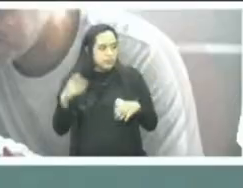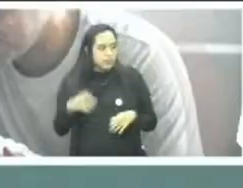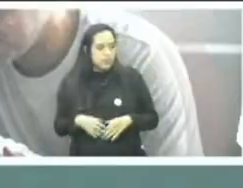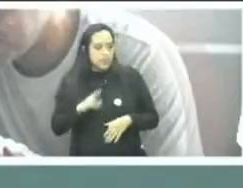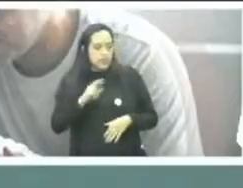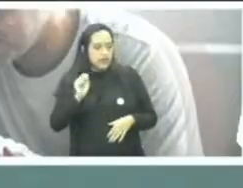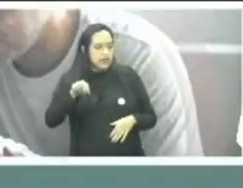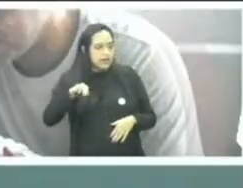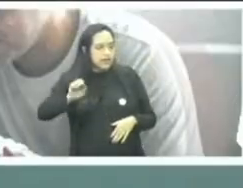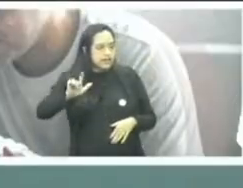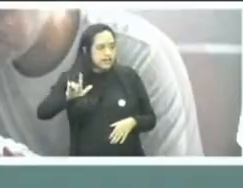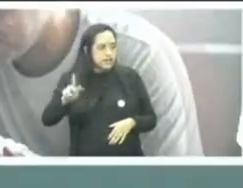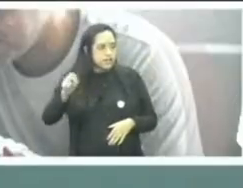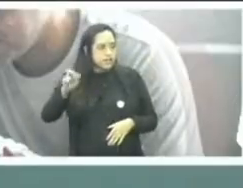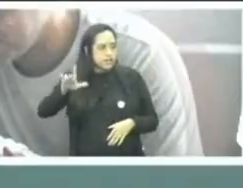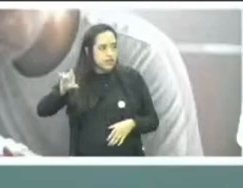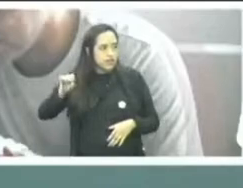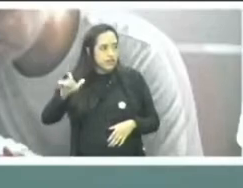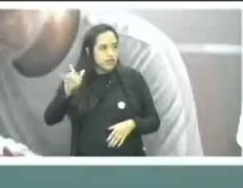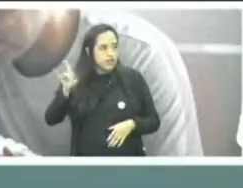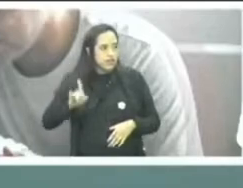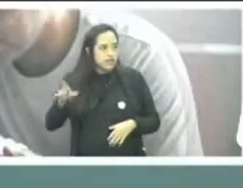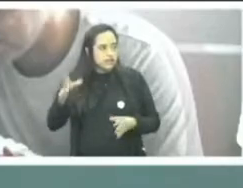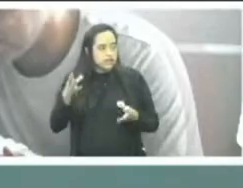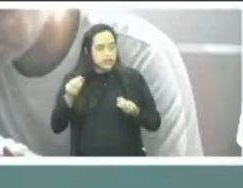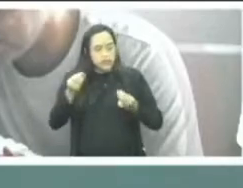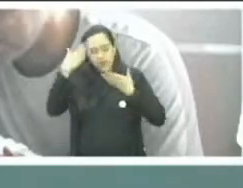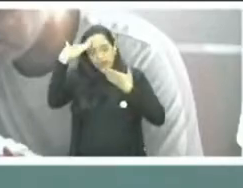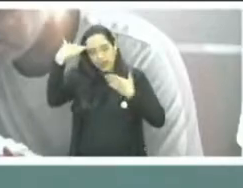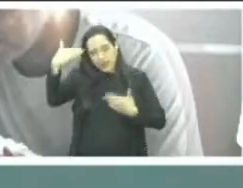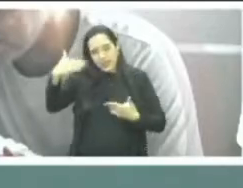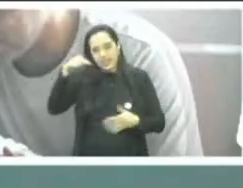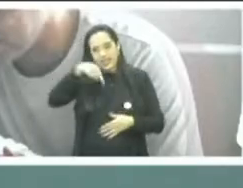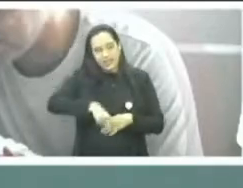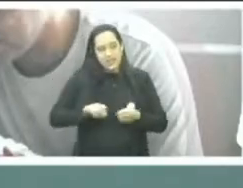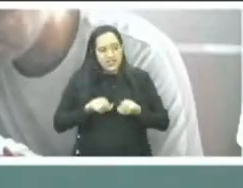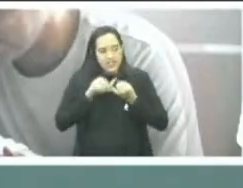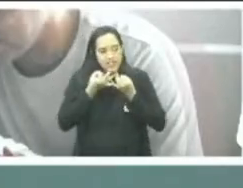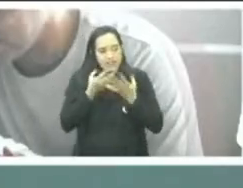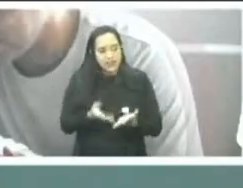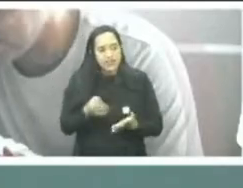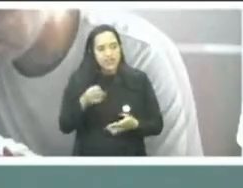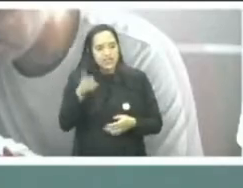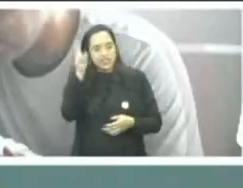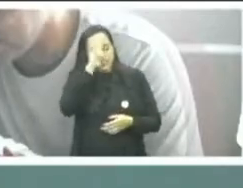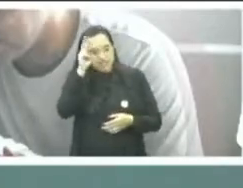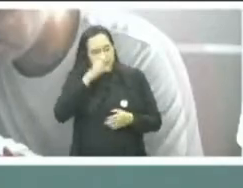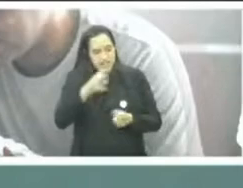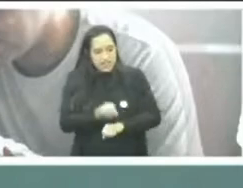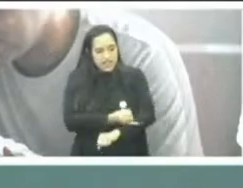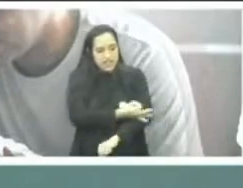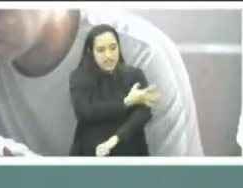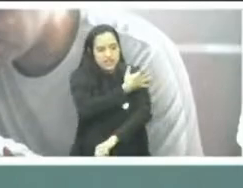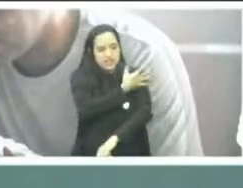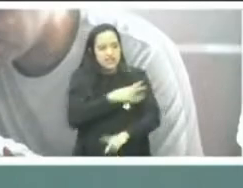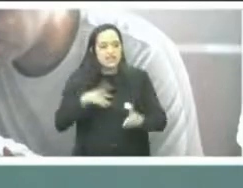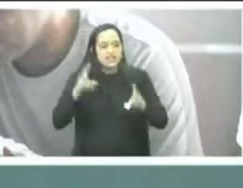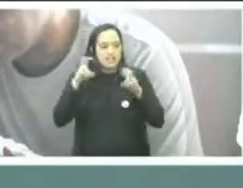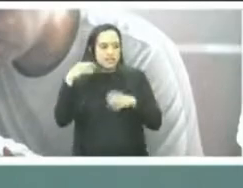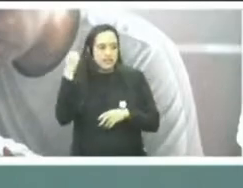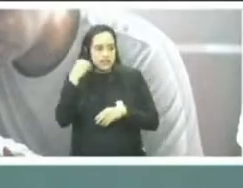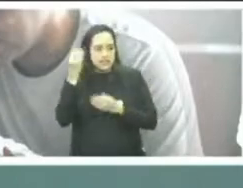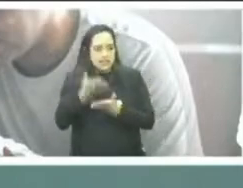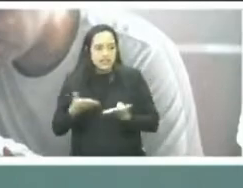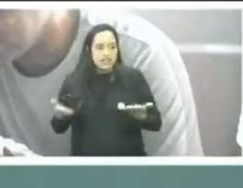Raquel, Paulo, Liz, muito obrigado por compartilhar com a gente esse relato emocionante sobre a experiência de vocês com